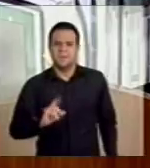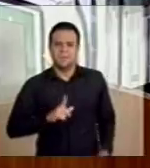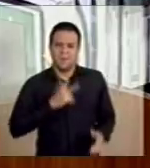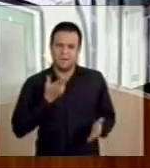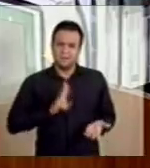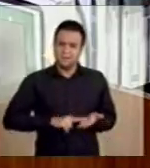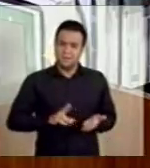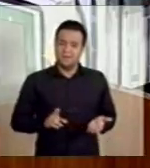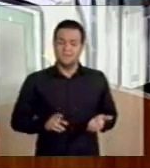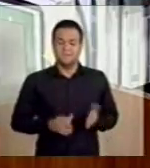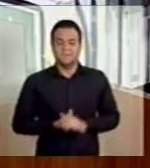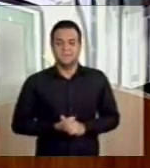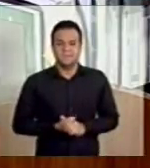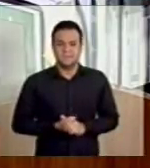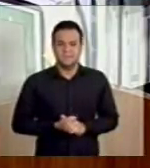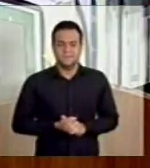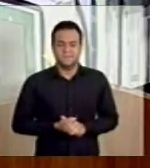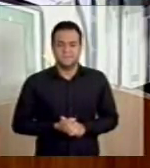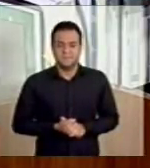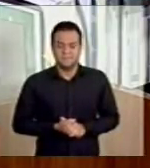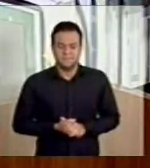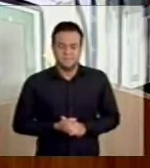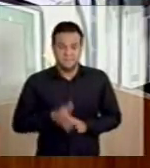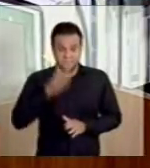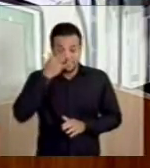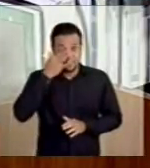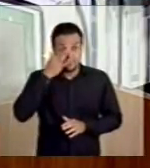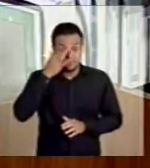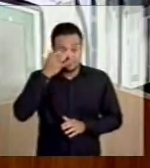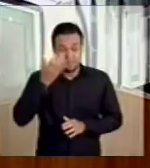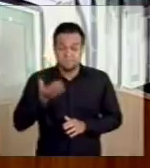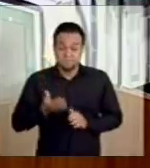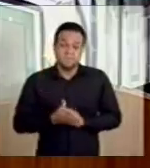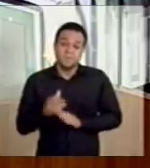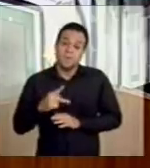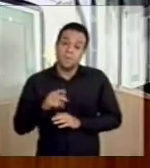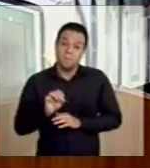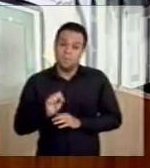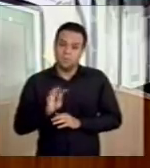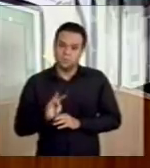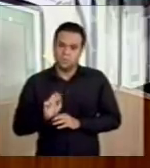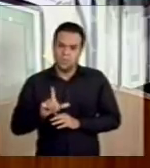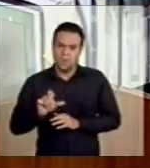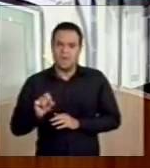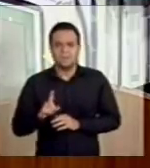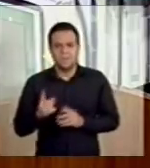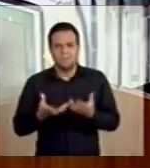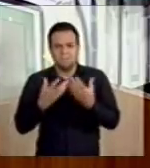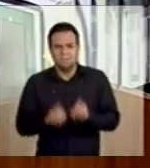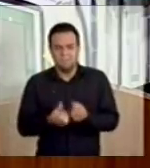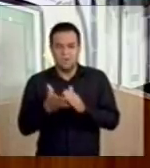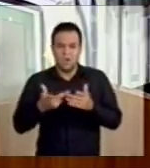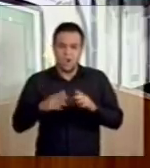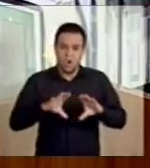que constituem, repita-se, postulados básicos acolhidos pela comunidade internacional referentes